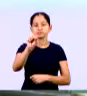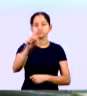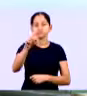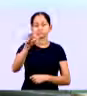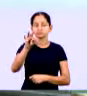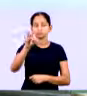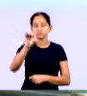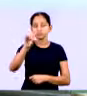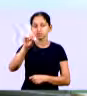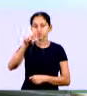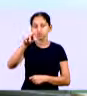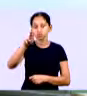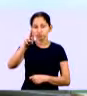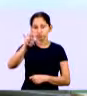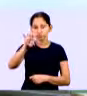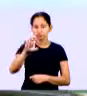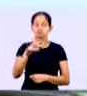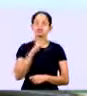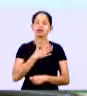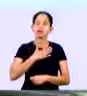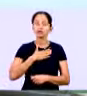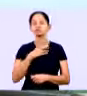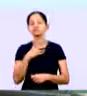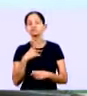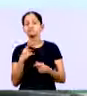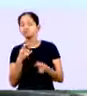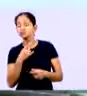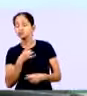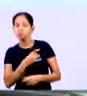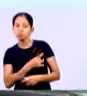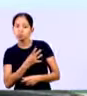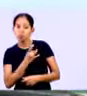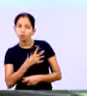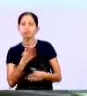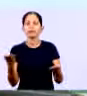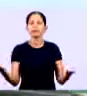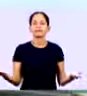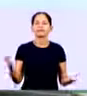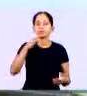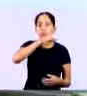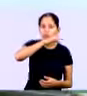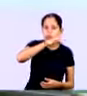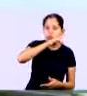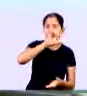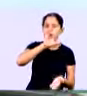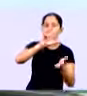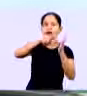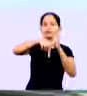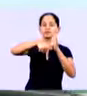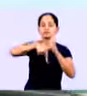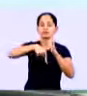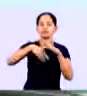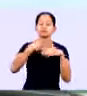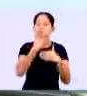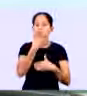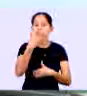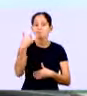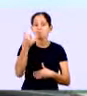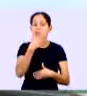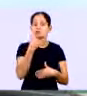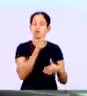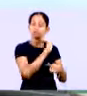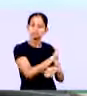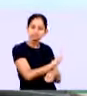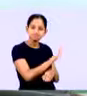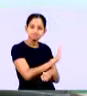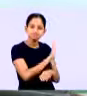desse tipo, por exemplo, eu comercializo um produto e estou com medo de uma enchente ou de uma rodovia que não está tão boa, de atrasar a chegada. Eu tenho aquele estoque. Então, eu mantenho ele aqui